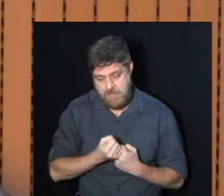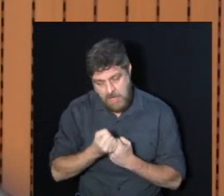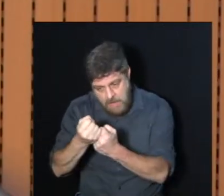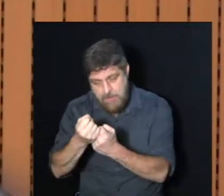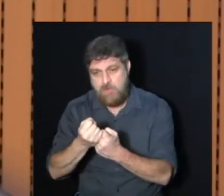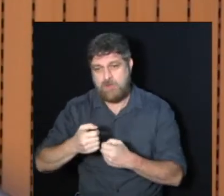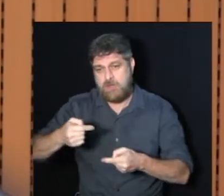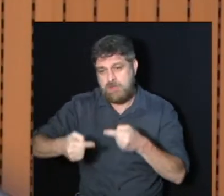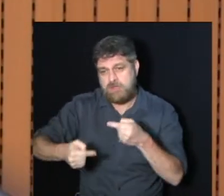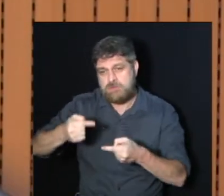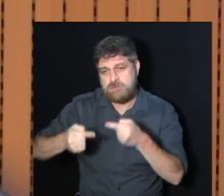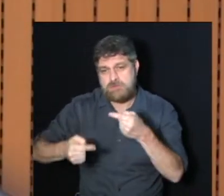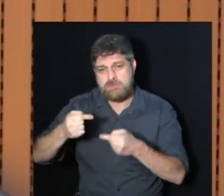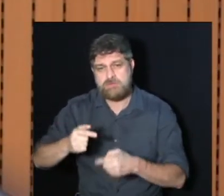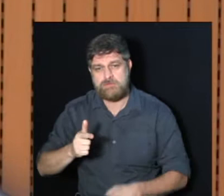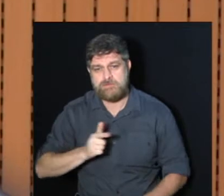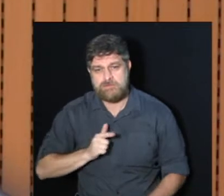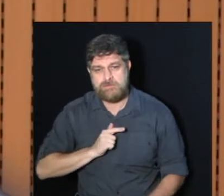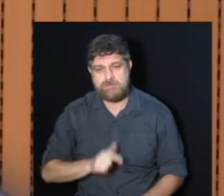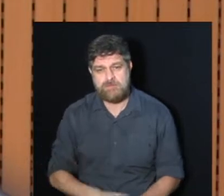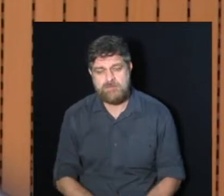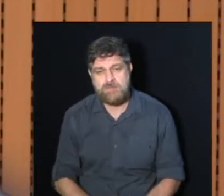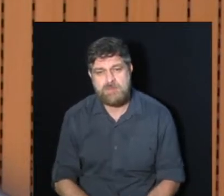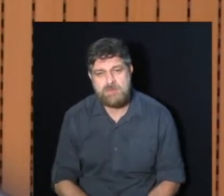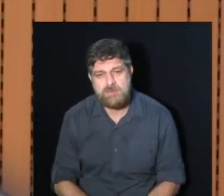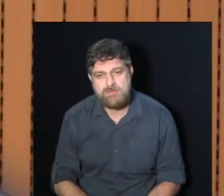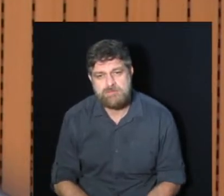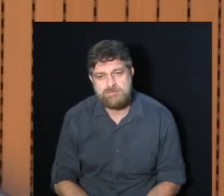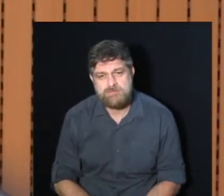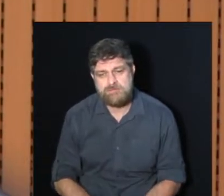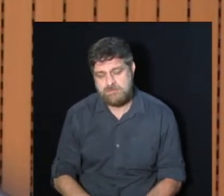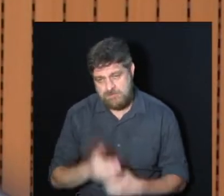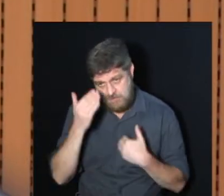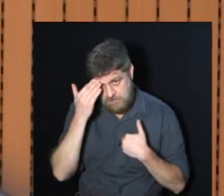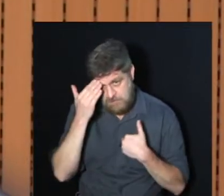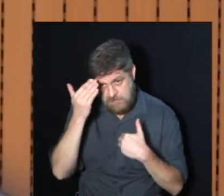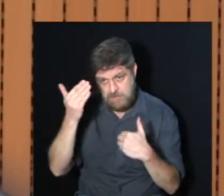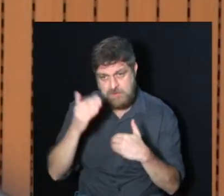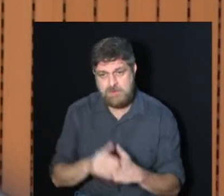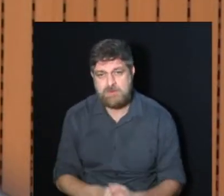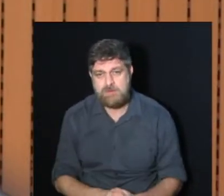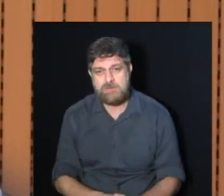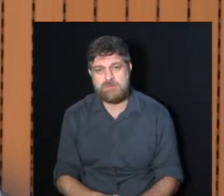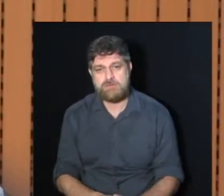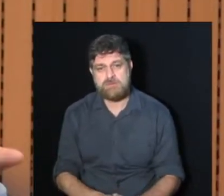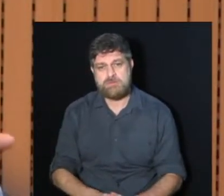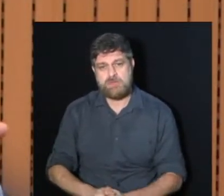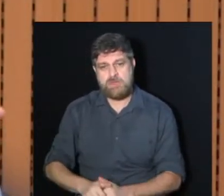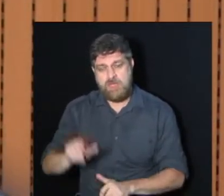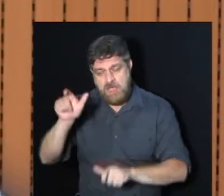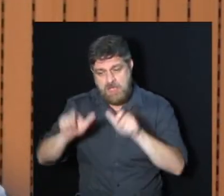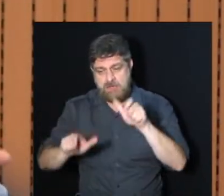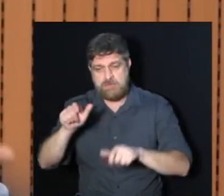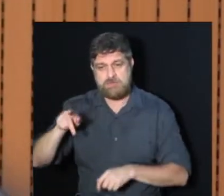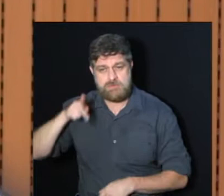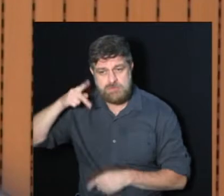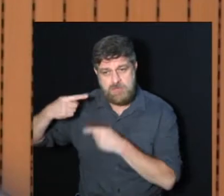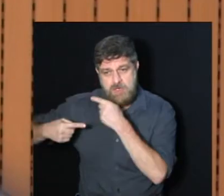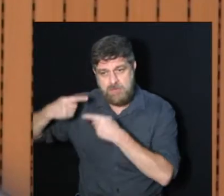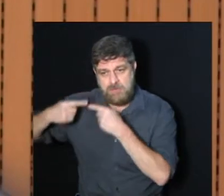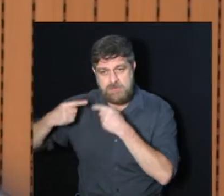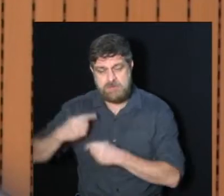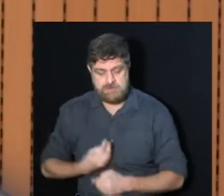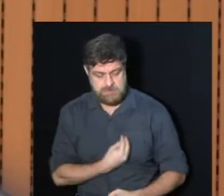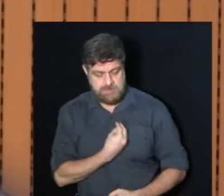discussão. Desejo axé. Eu agradeço também a presença das autoridades políticas, a Mariana, que